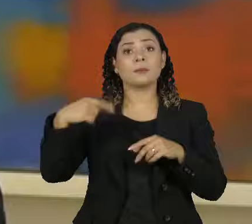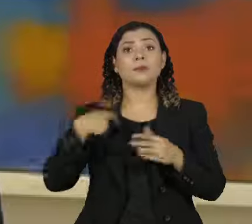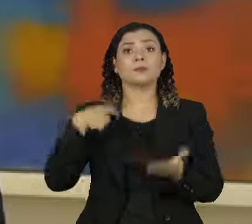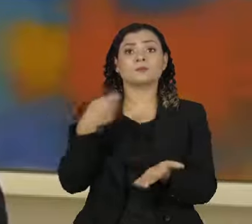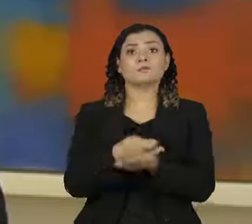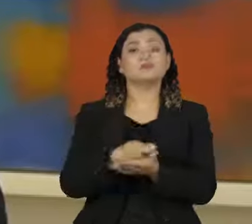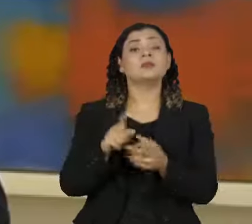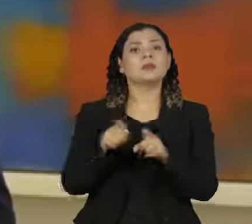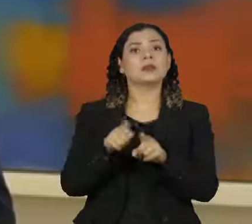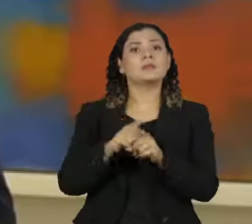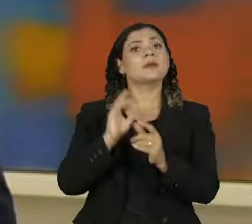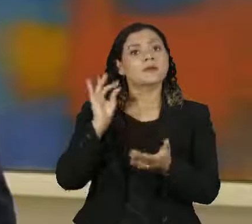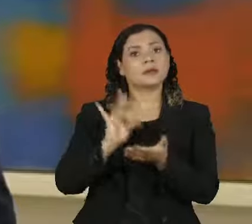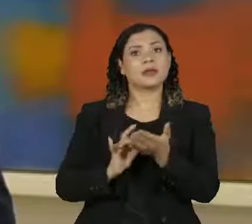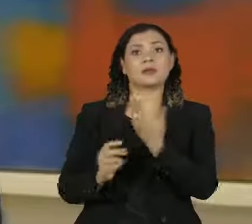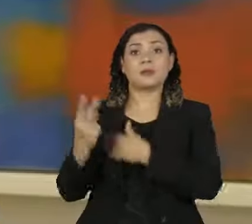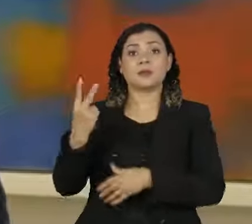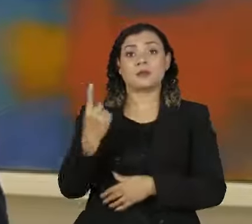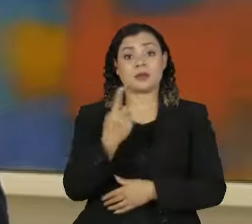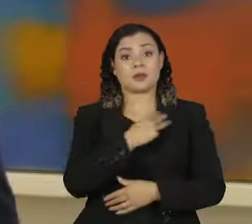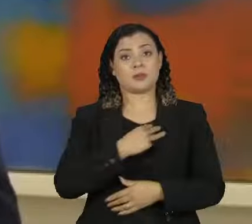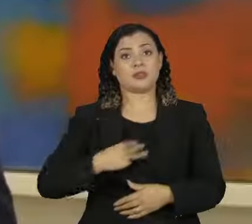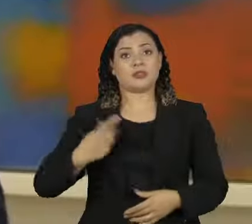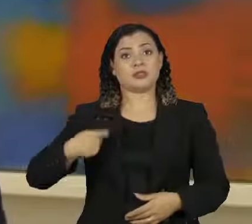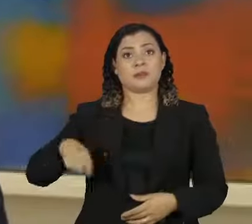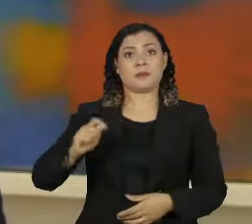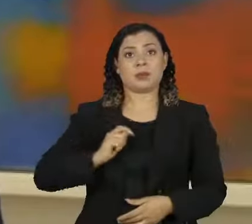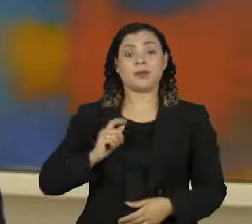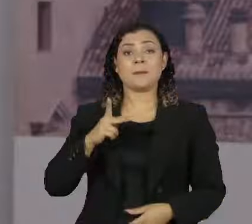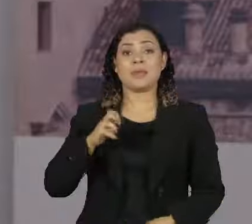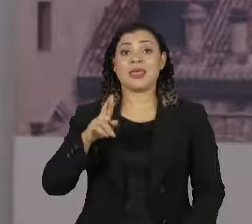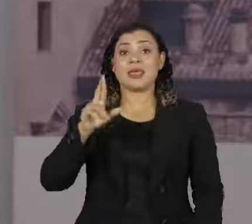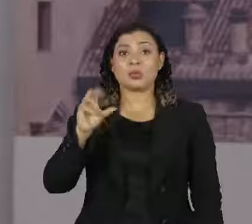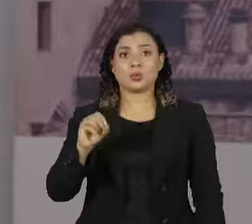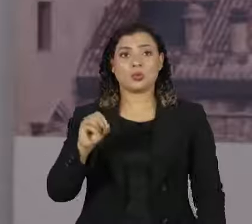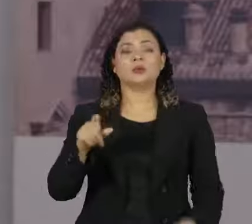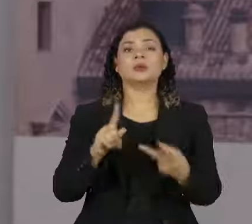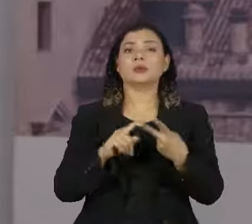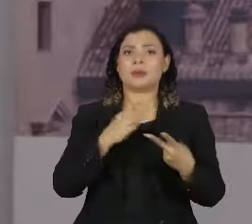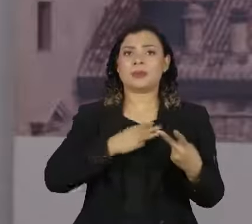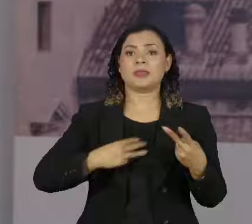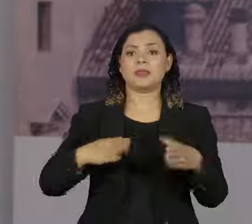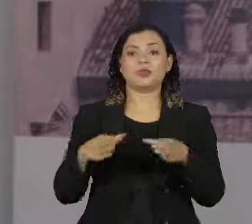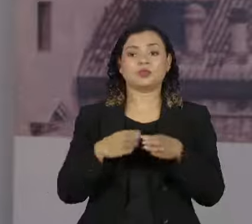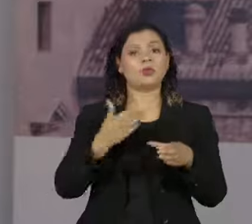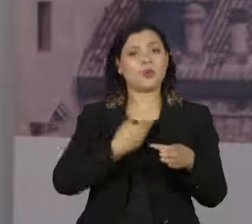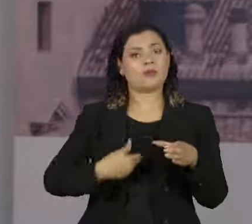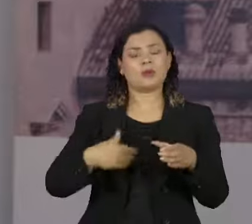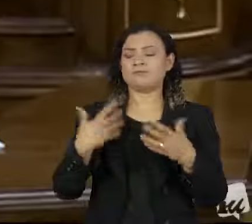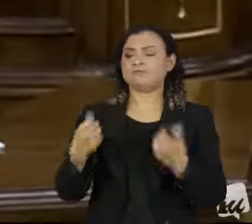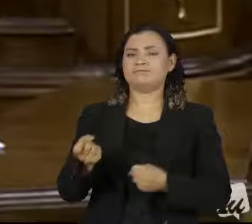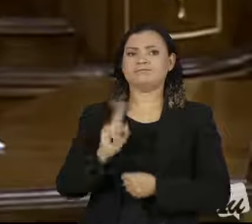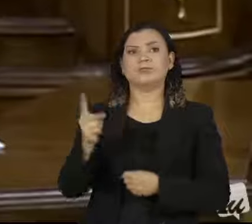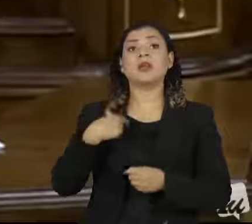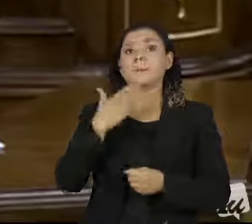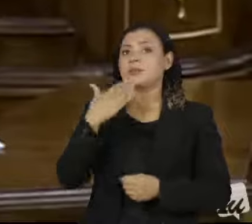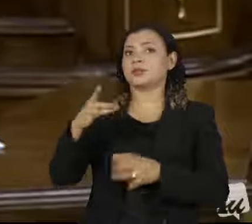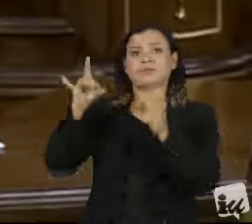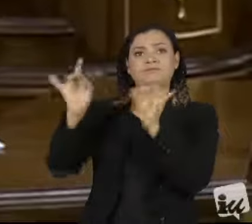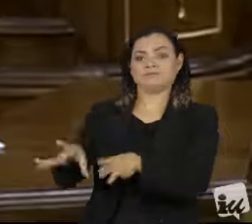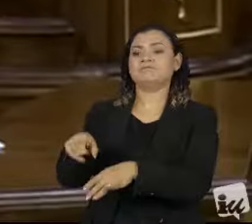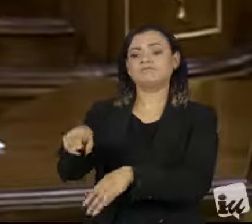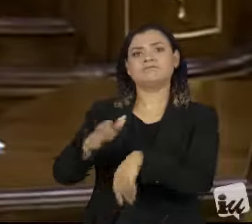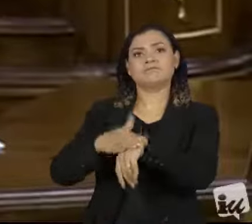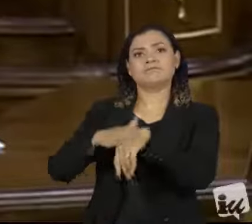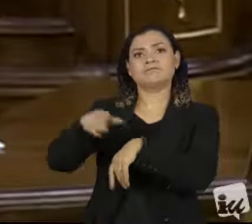forçado foi condenado pelo primeiro-ministro espanhol Pedro Sanches e por ministros do governo que pediram a saída do